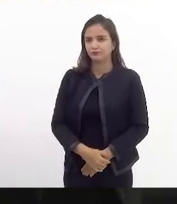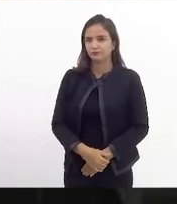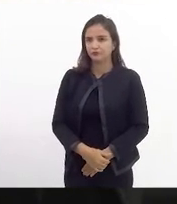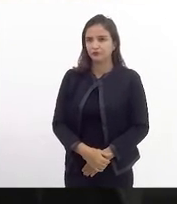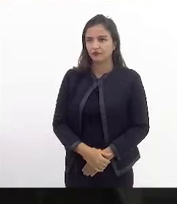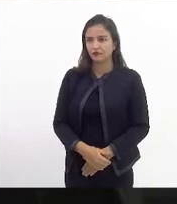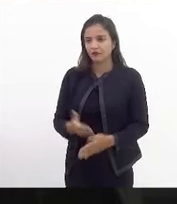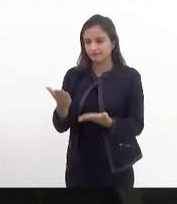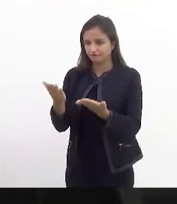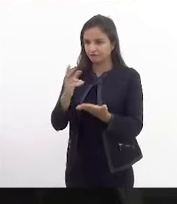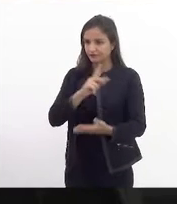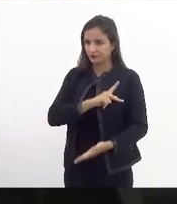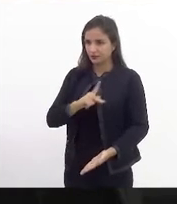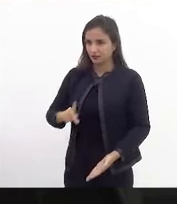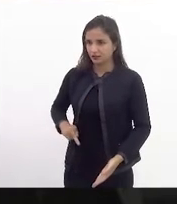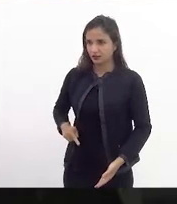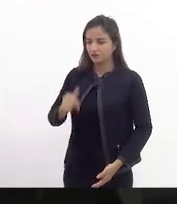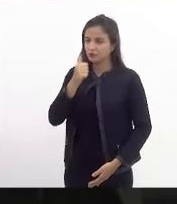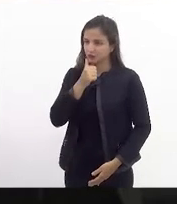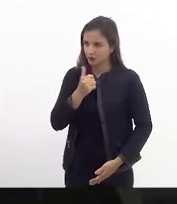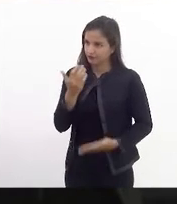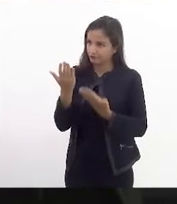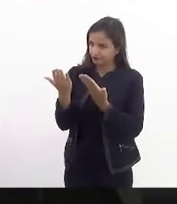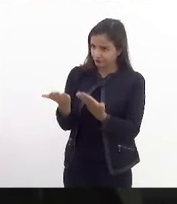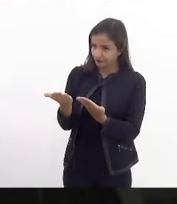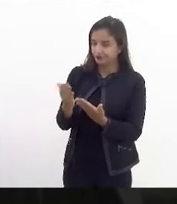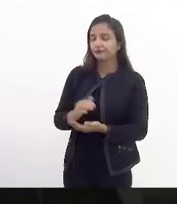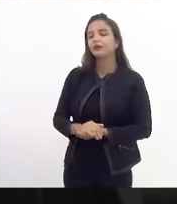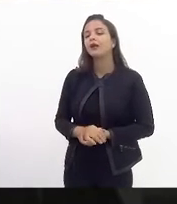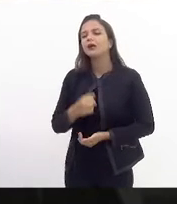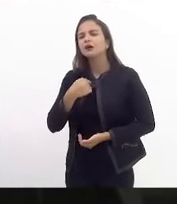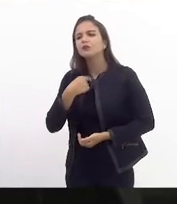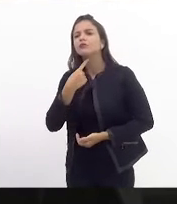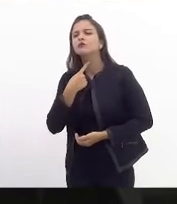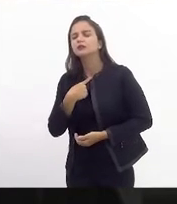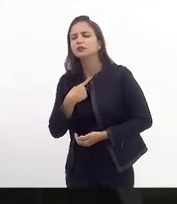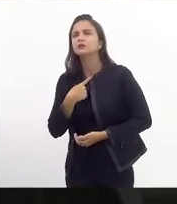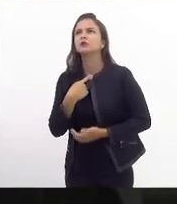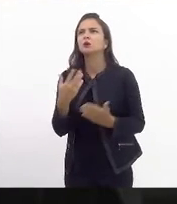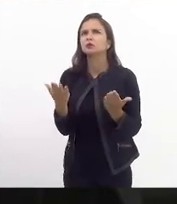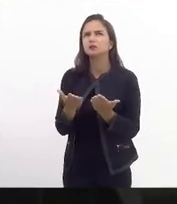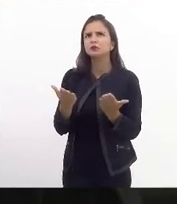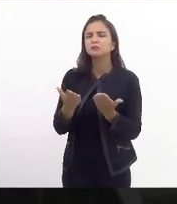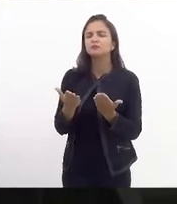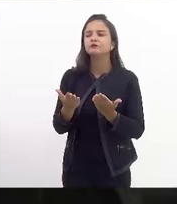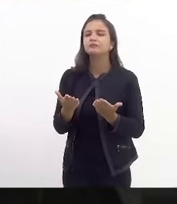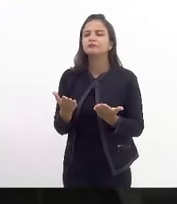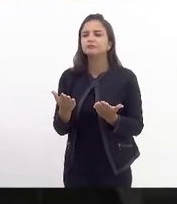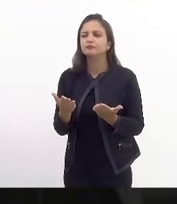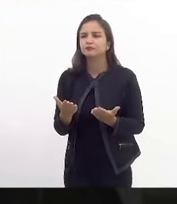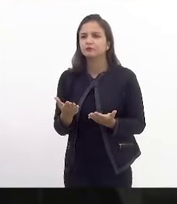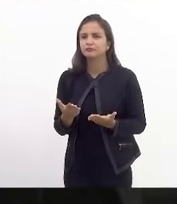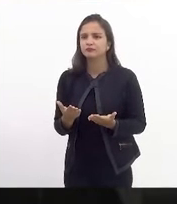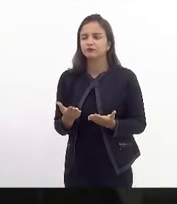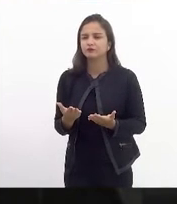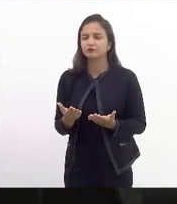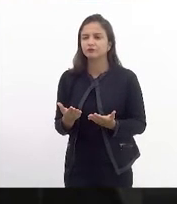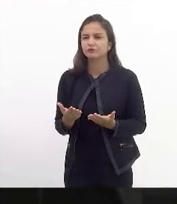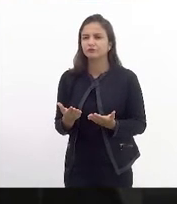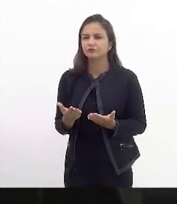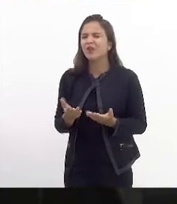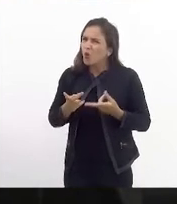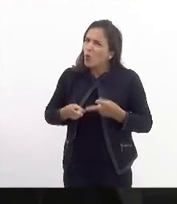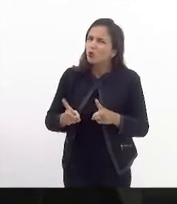Senhora presidente, queria fazer, no dia de hoje, em